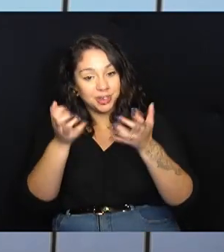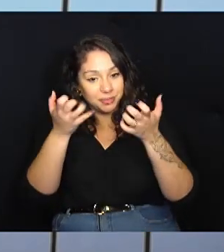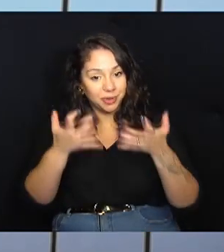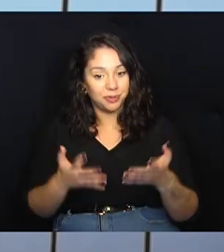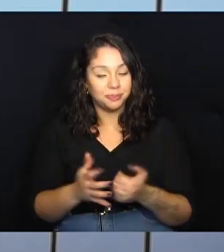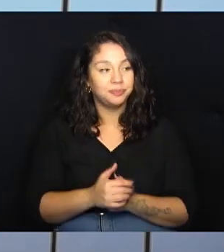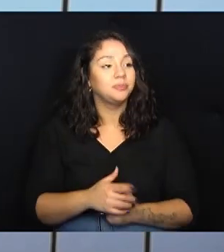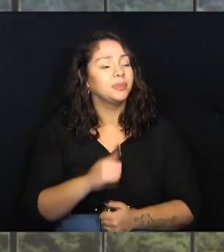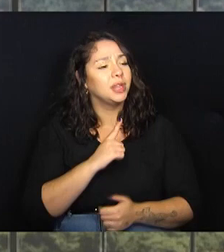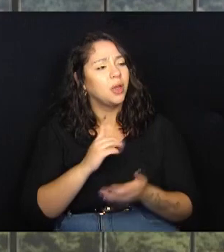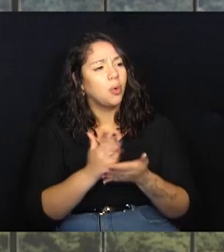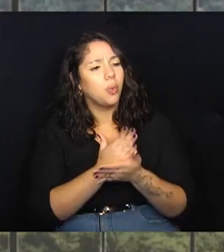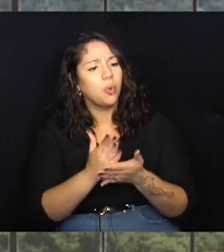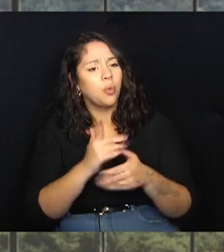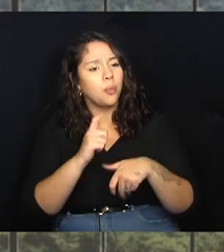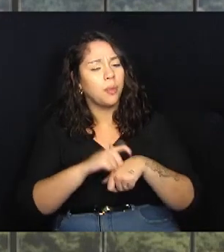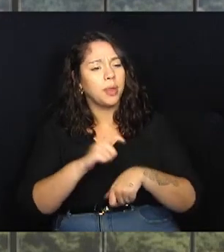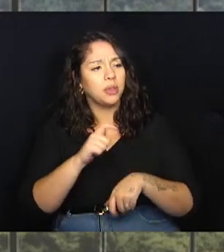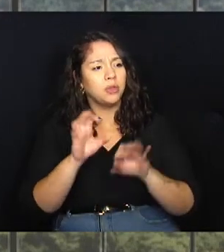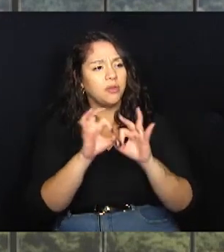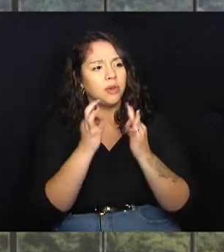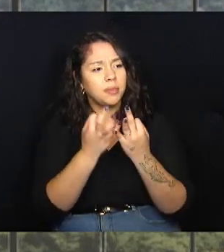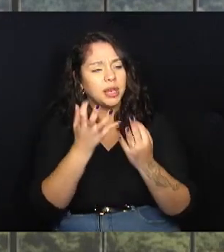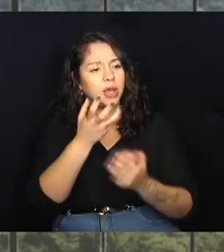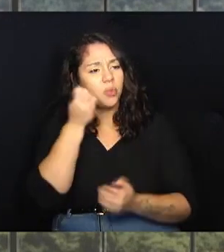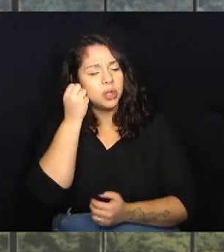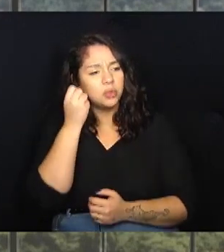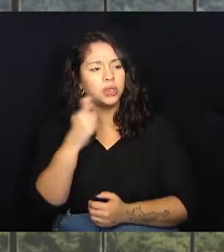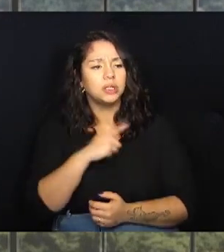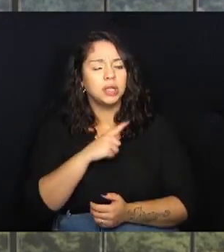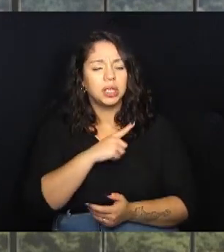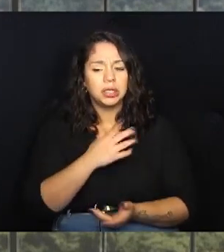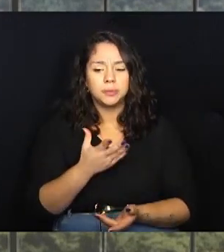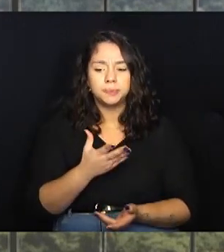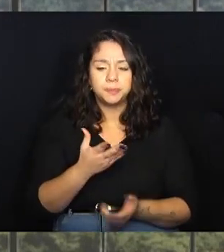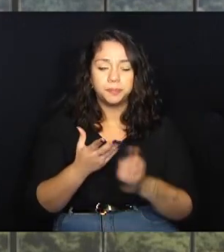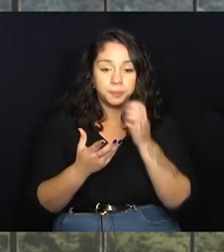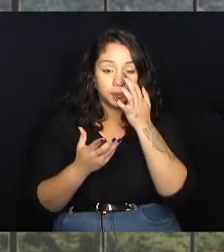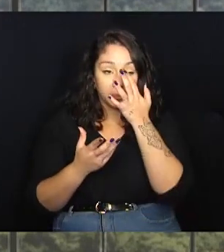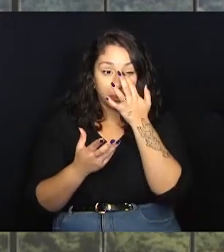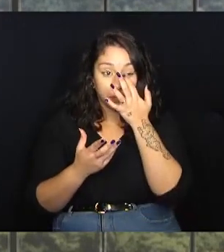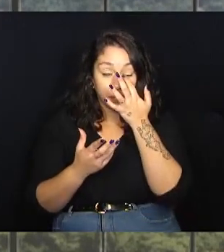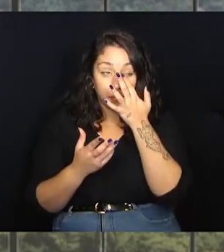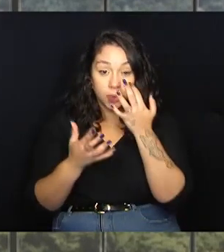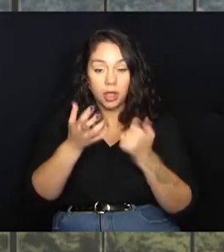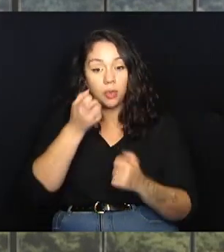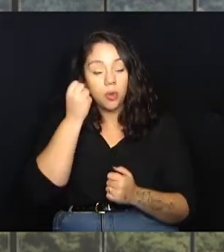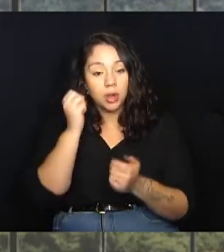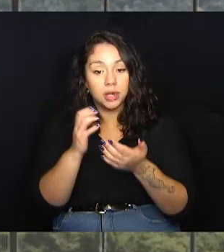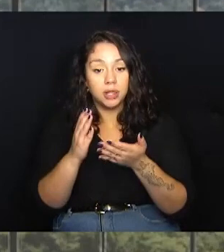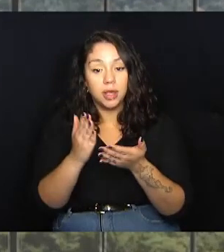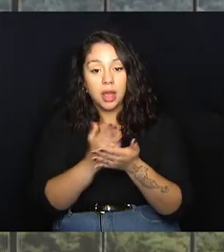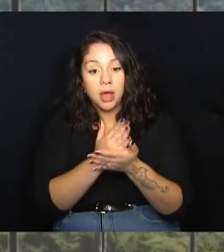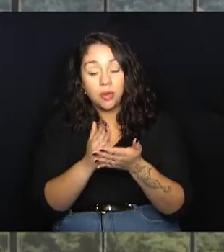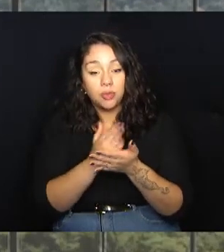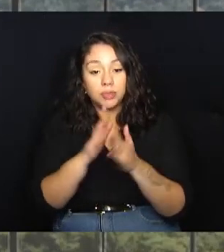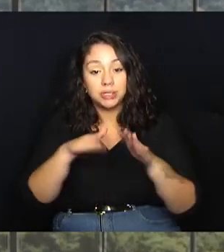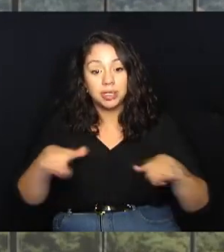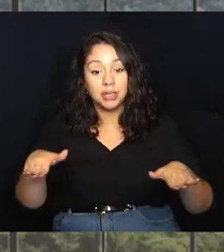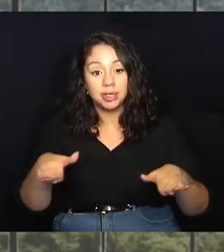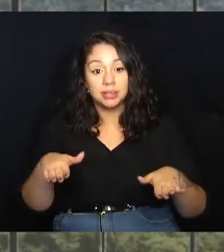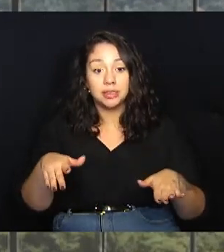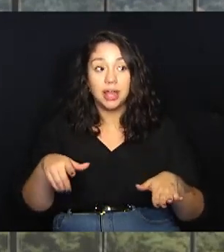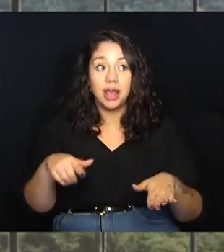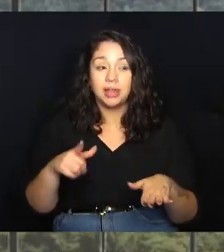momento que, por exemplo, a família acolhedora, ela começa acolhe algumas crianças e depois ela fala assim, olha, eu preciso